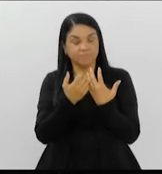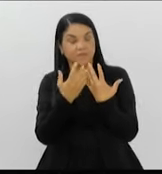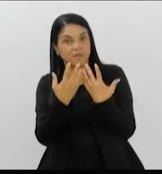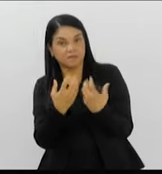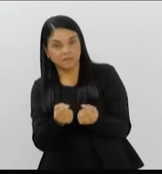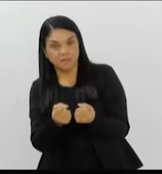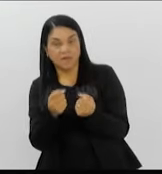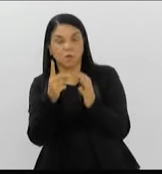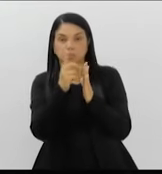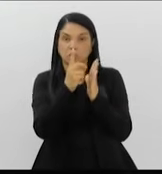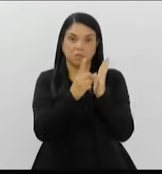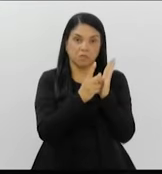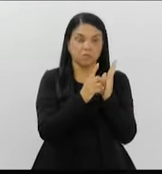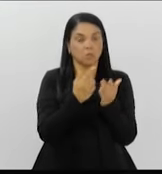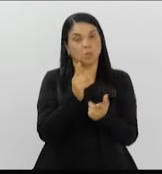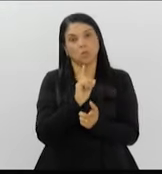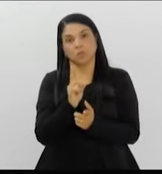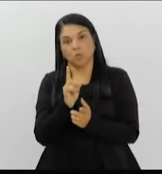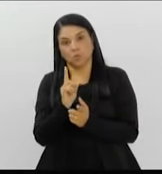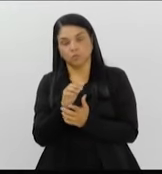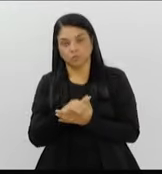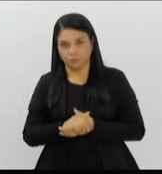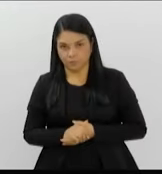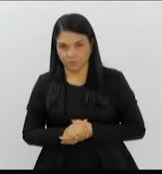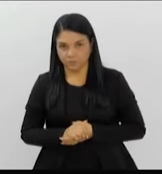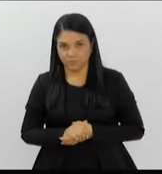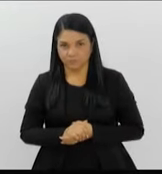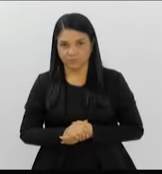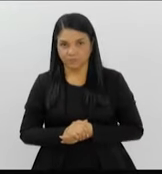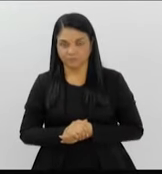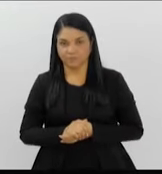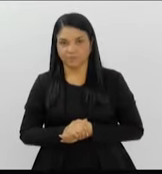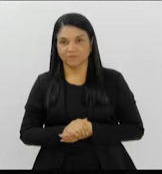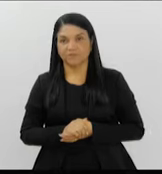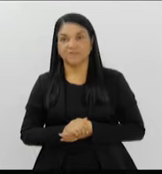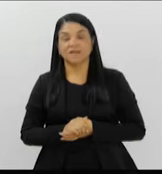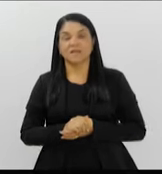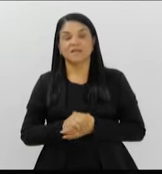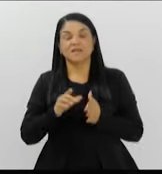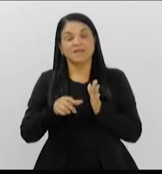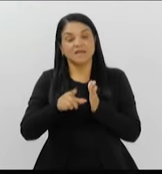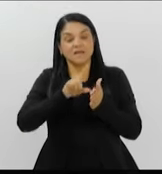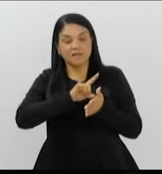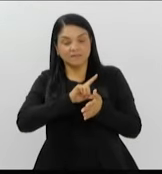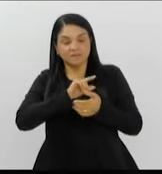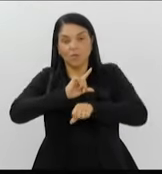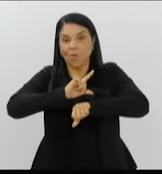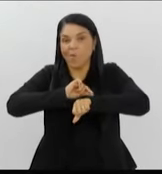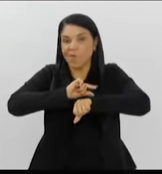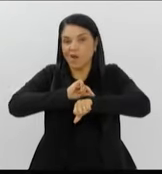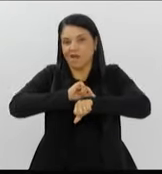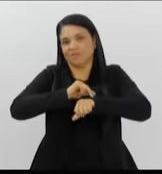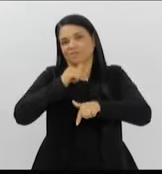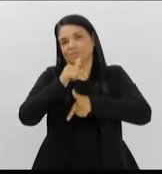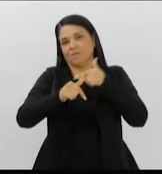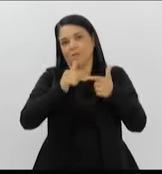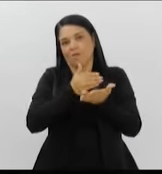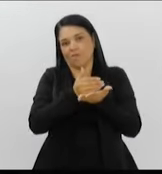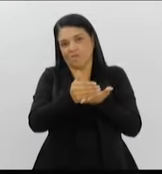ao decreto ou não, de antecipação de horário, não é